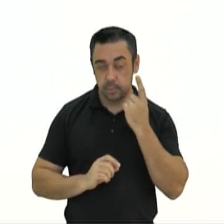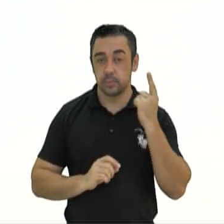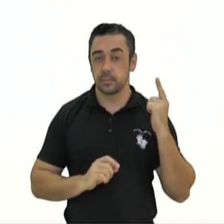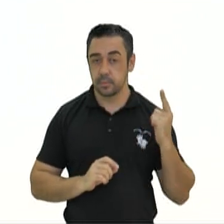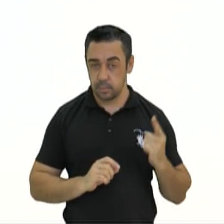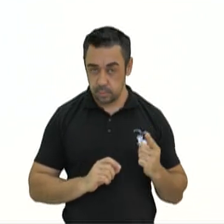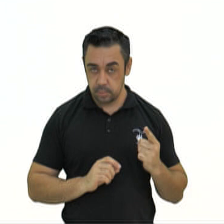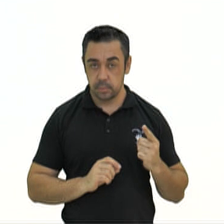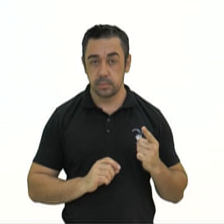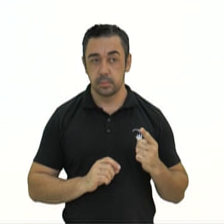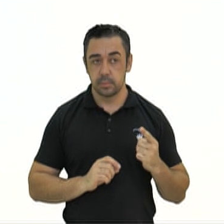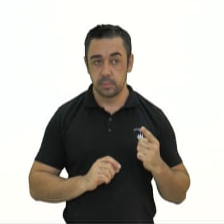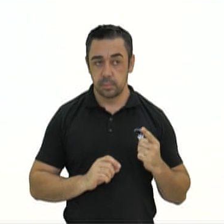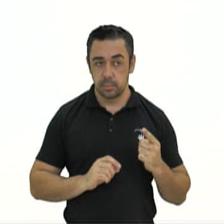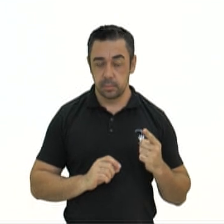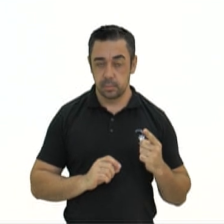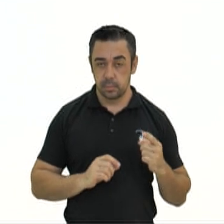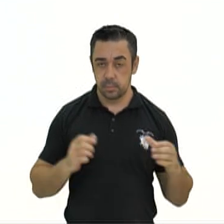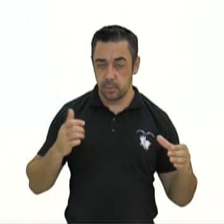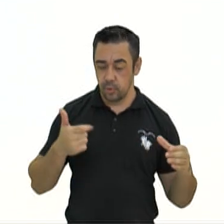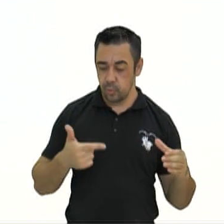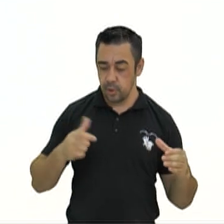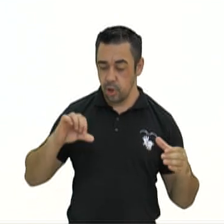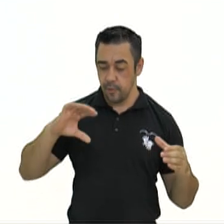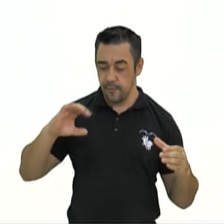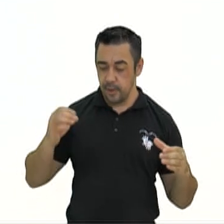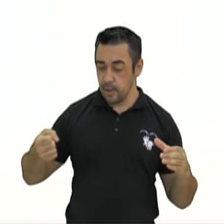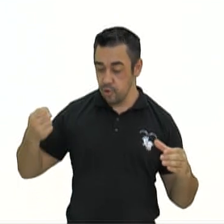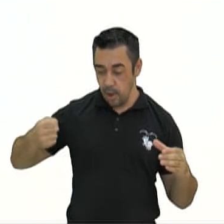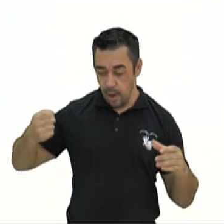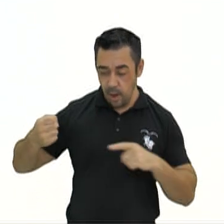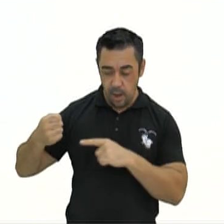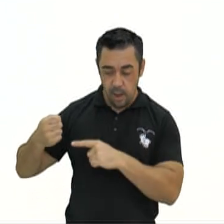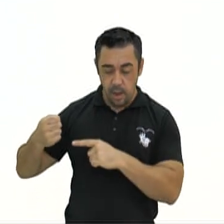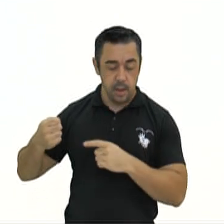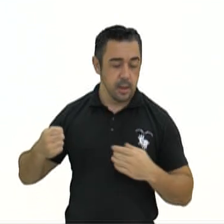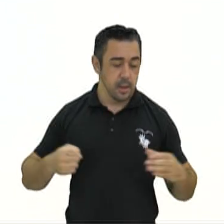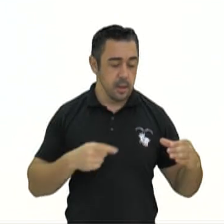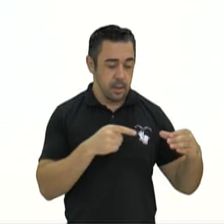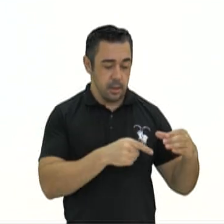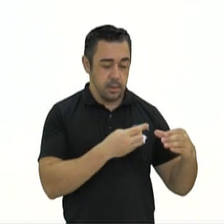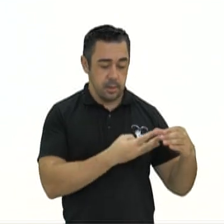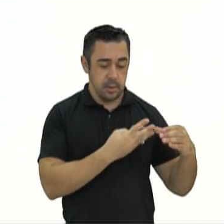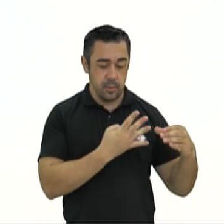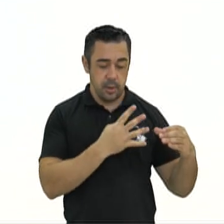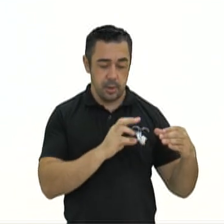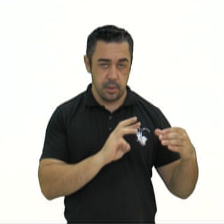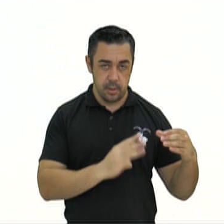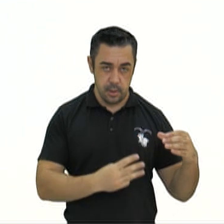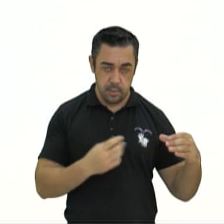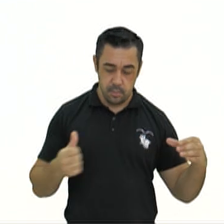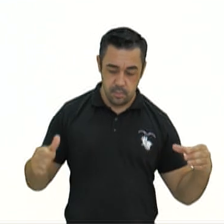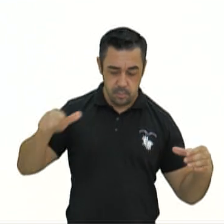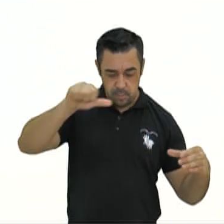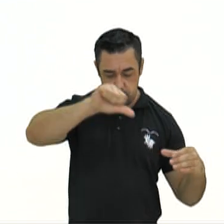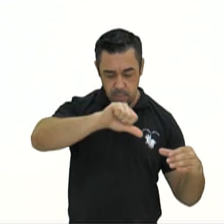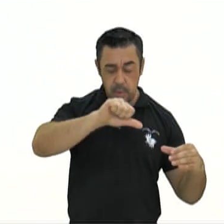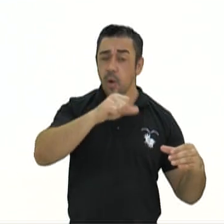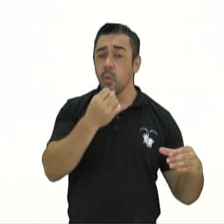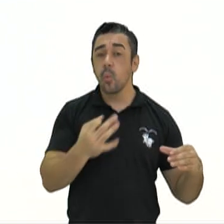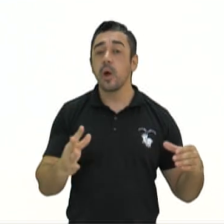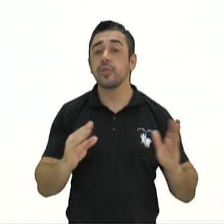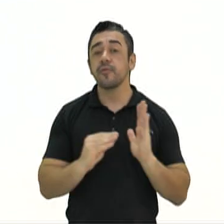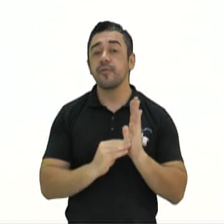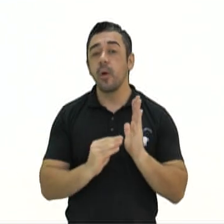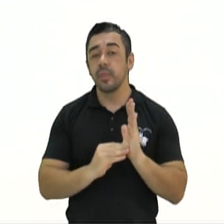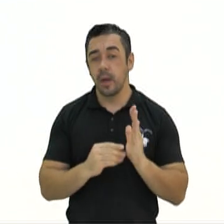é de 290 ml para a jarra e a capacidade é de 343 ml para a caixa, tá bom? Então, vou